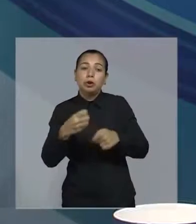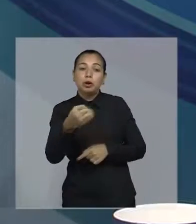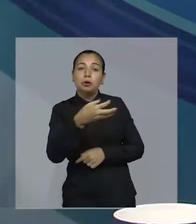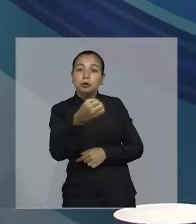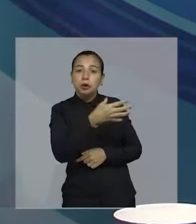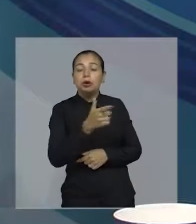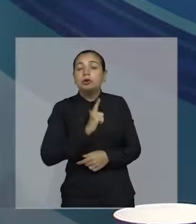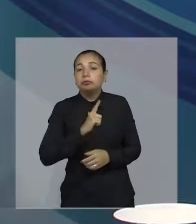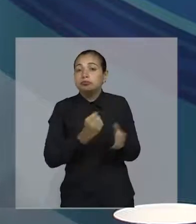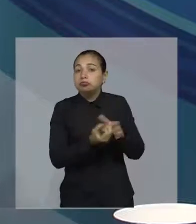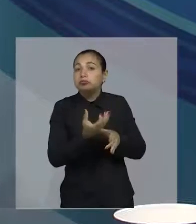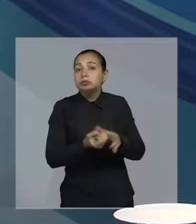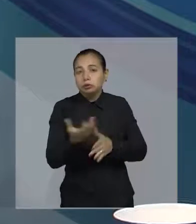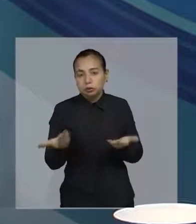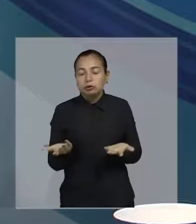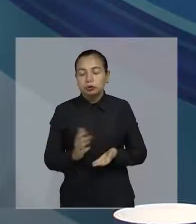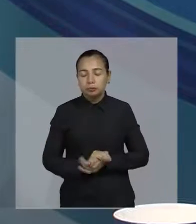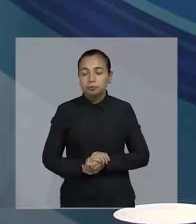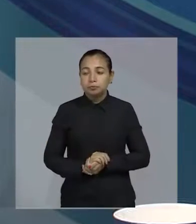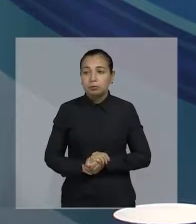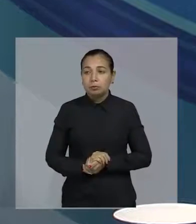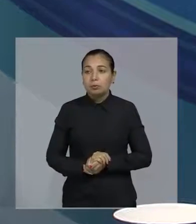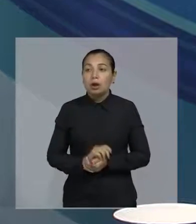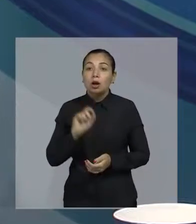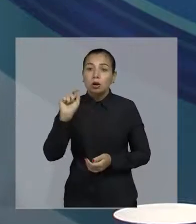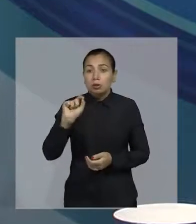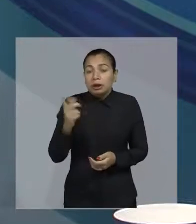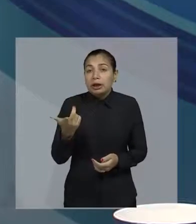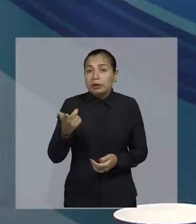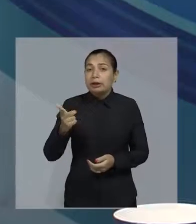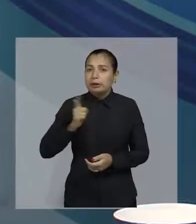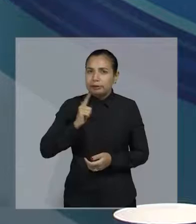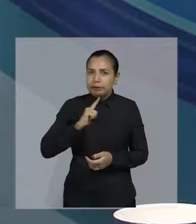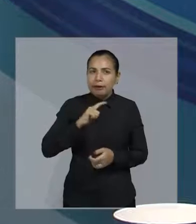não sejam, quer dizer, propriamente novos na política, né?